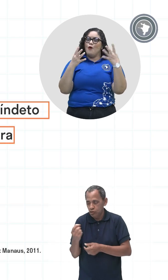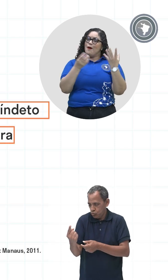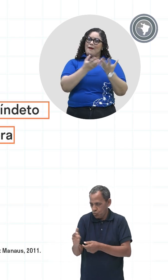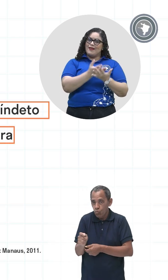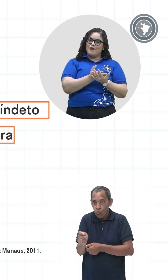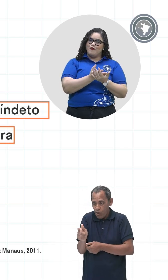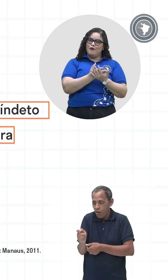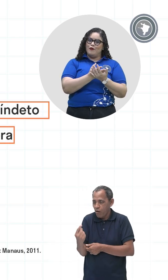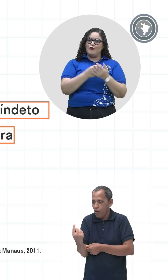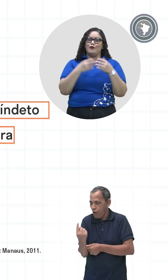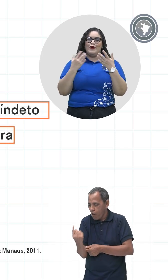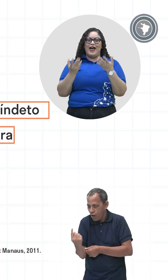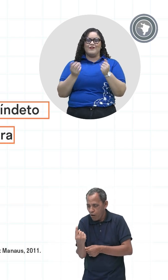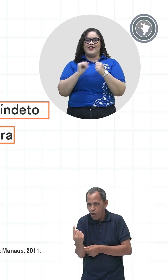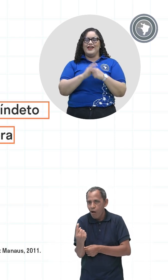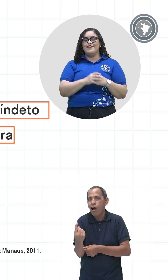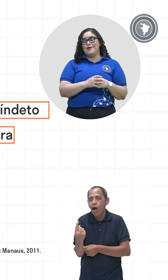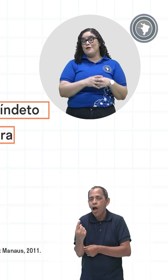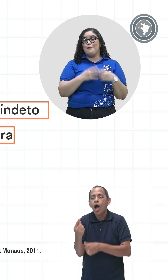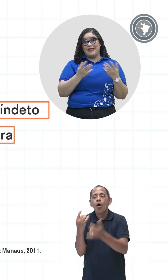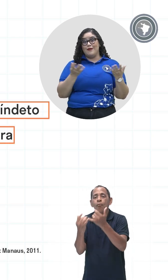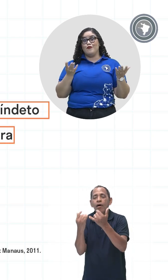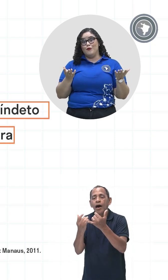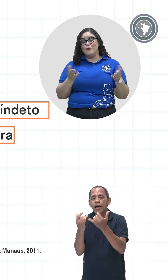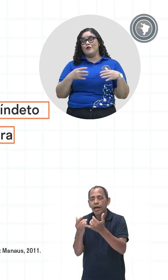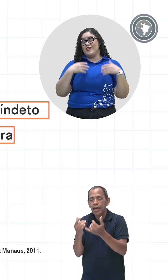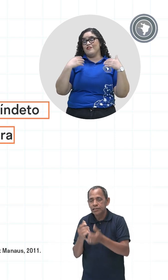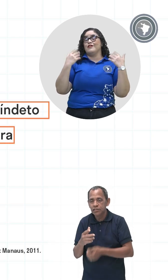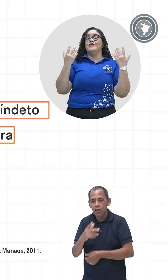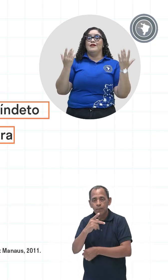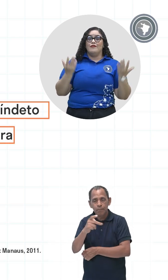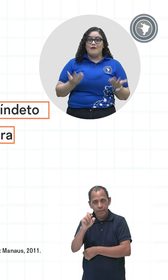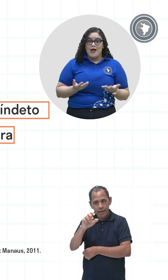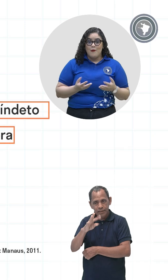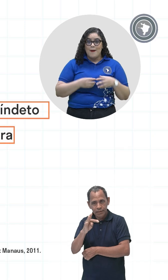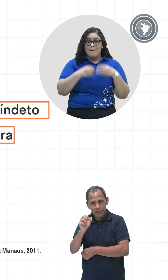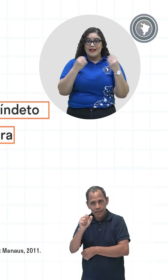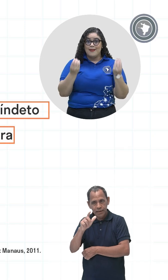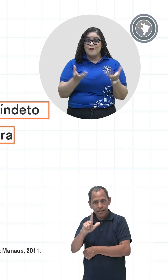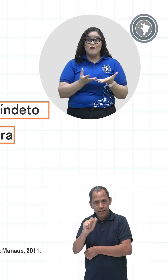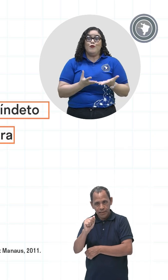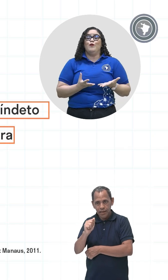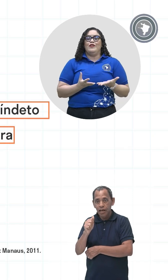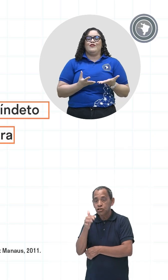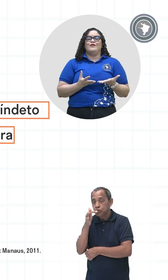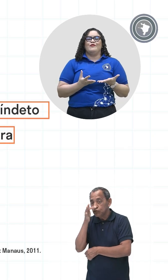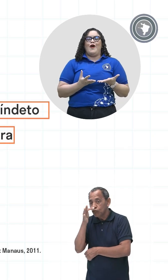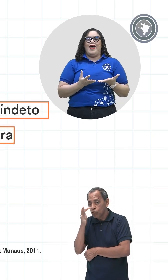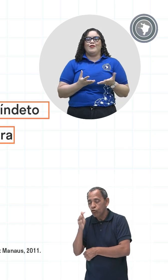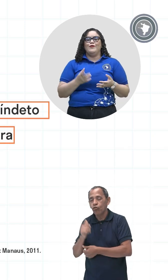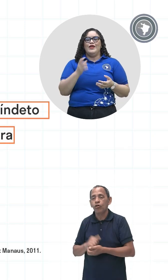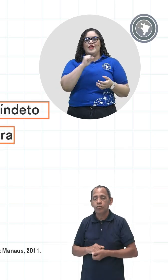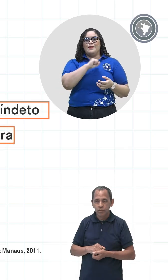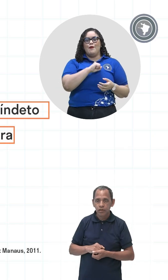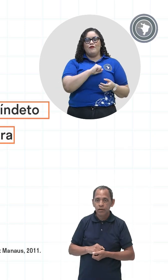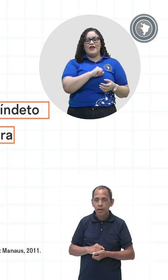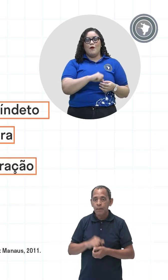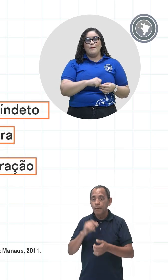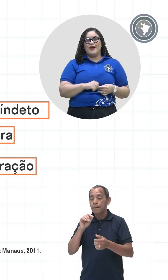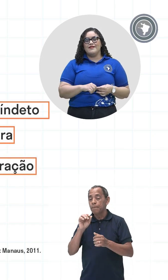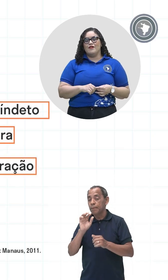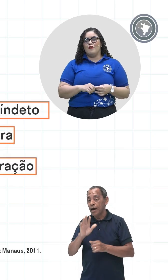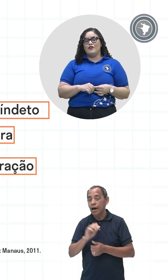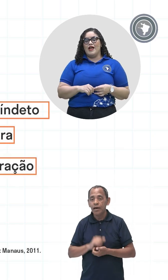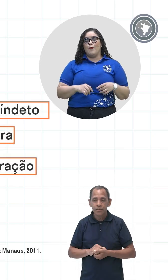isqueiro a uma pétala de flor. No caso aí, ele chama de pétala de lume, ou seja, é uma pétala de luz, correto? E, por fim,